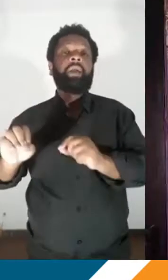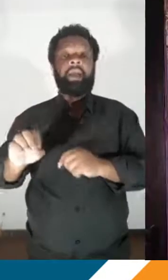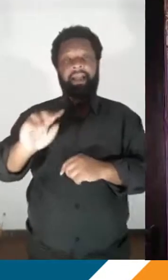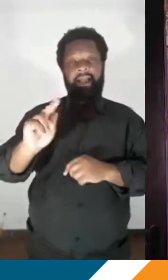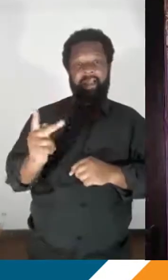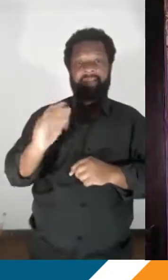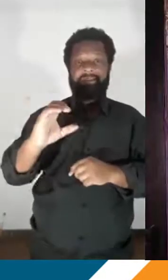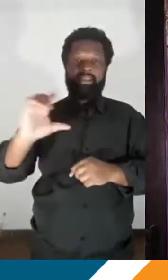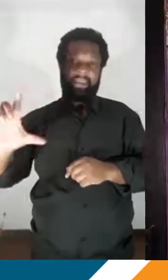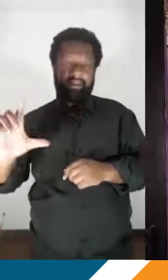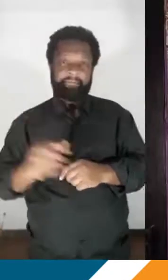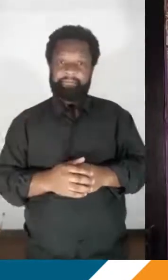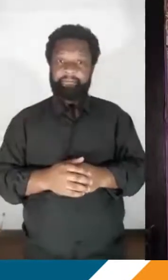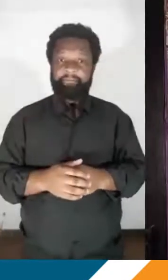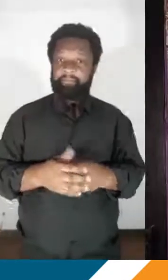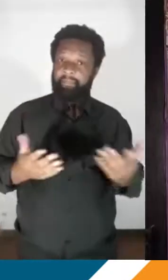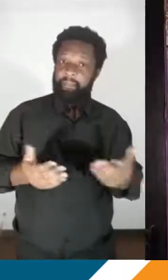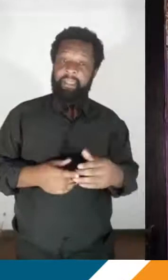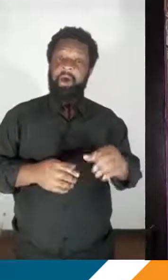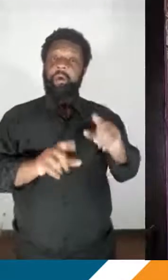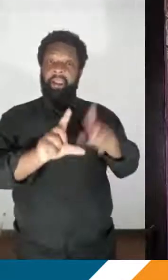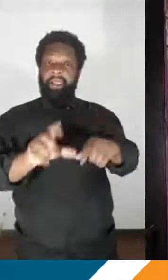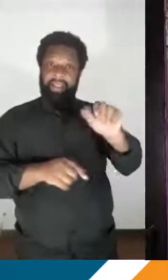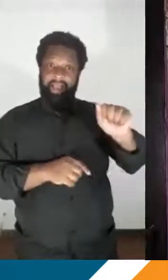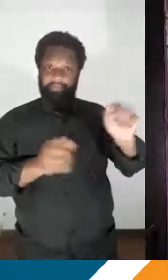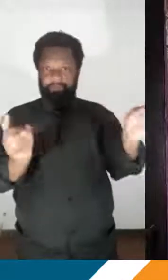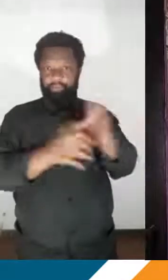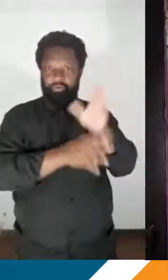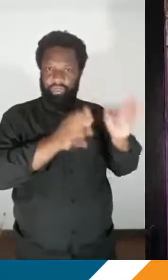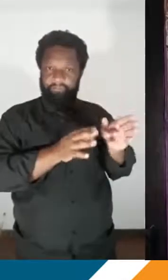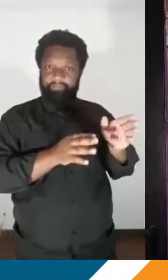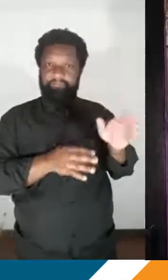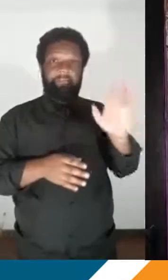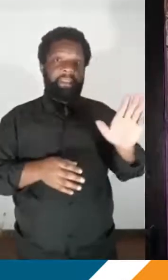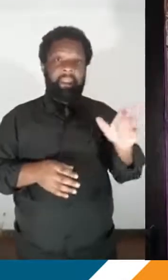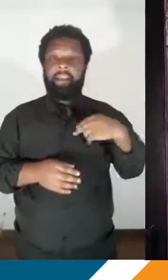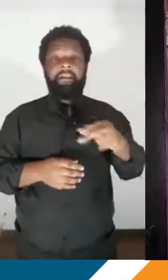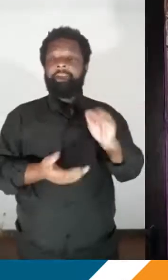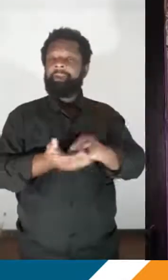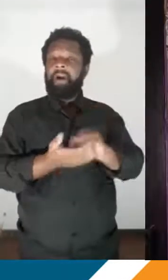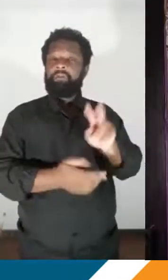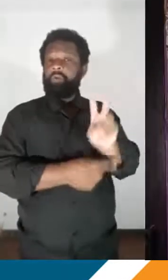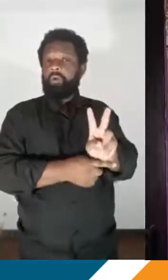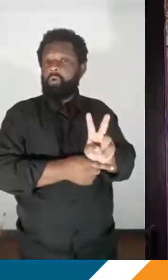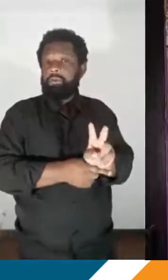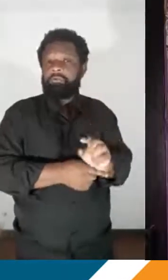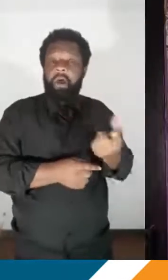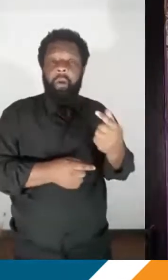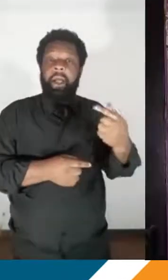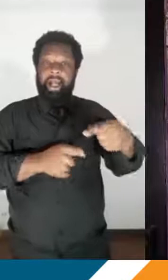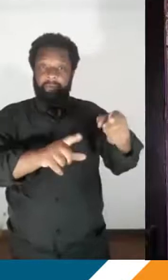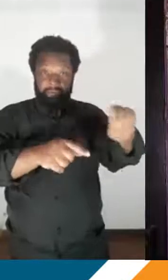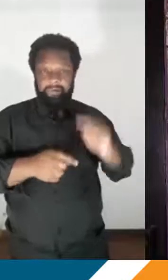de HCl. Ok? Letra A respondida. Como eu não mudei o volume, eu